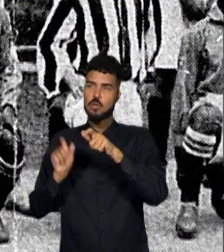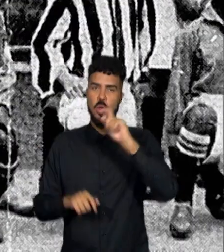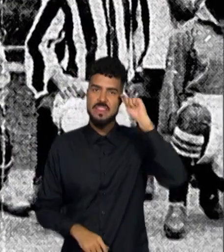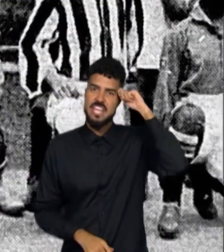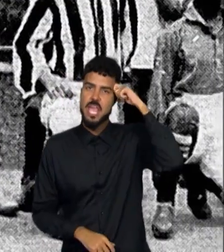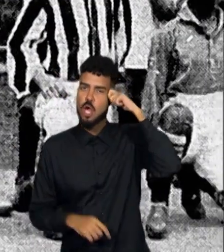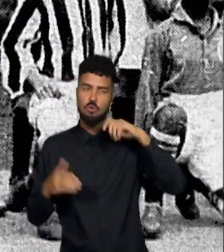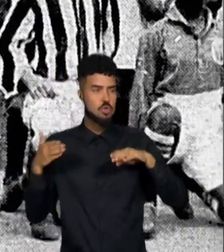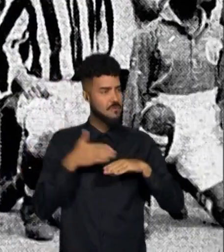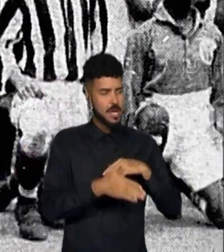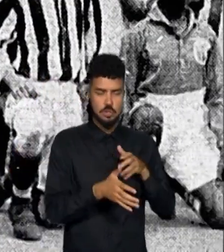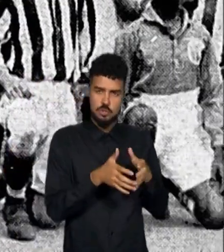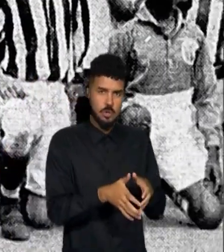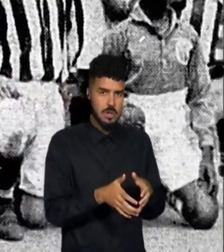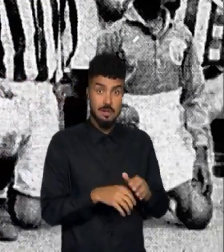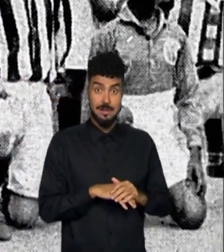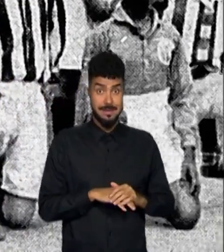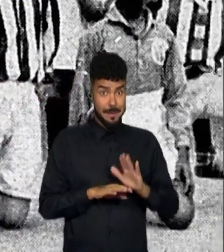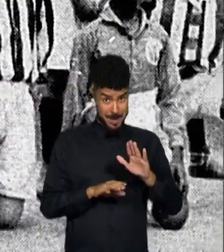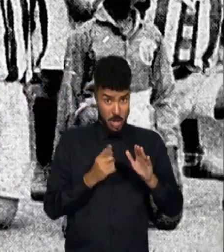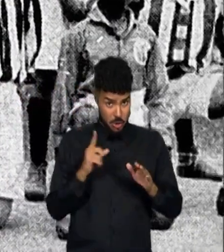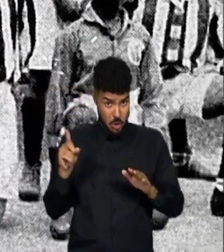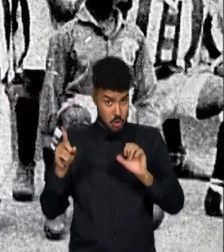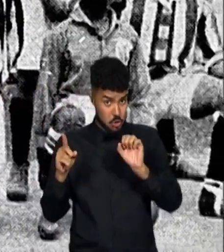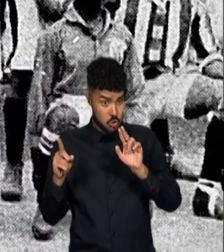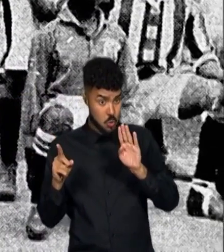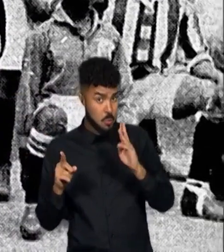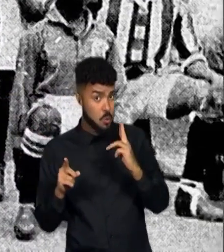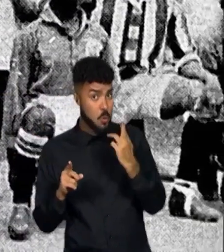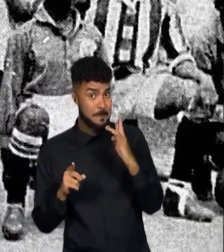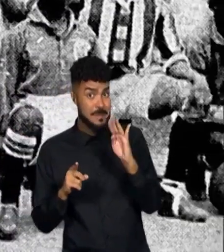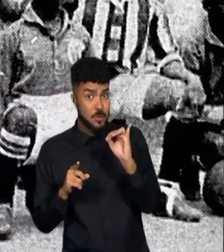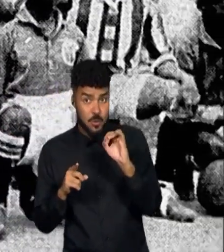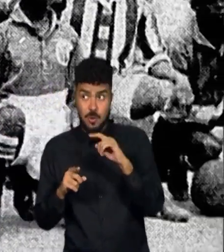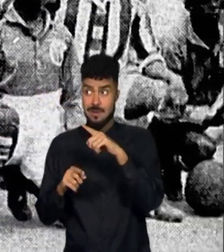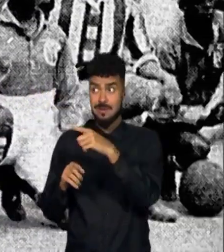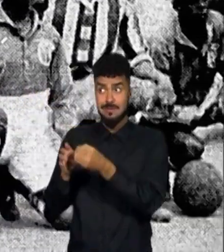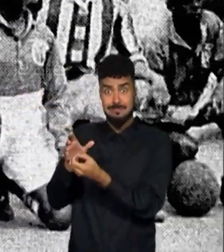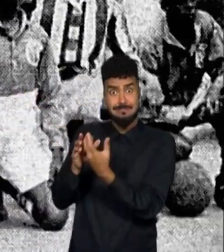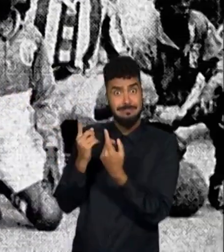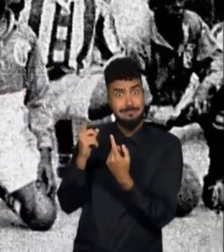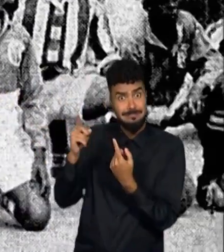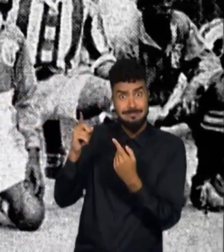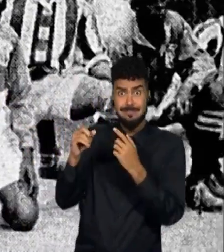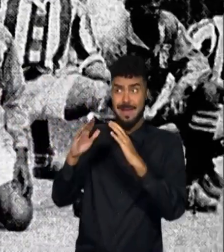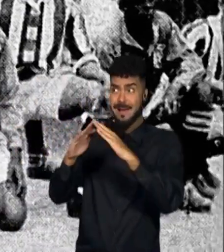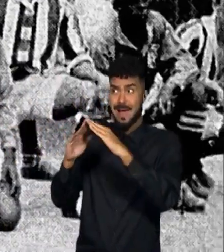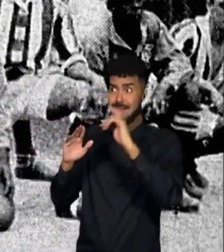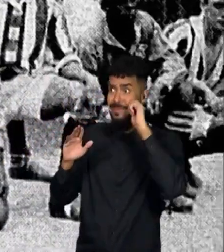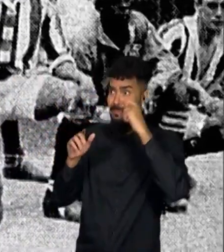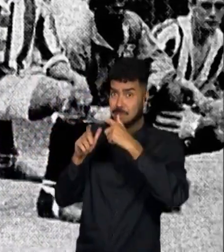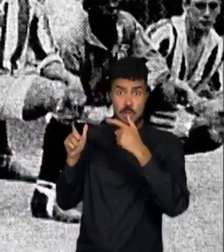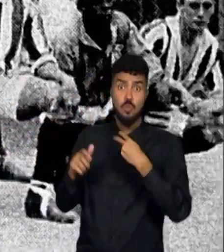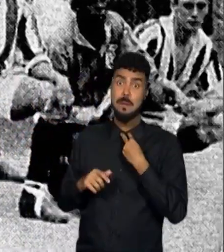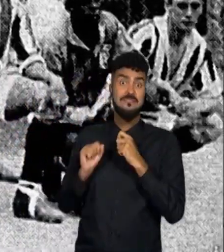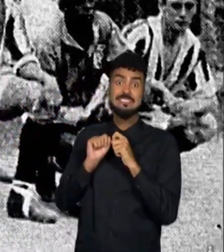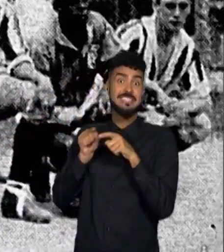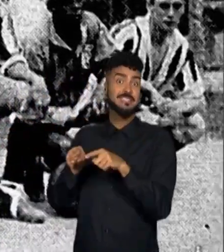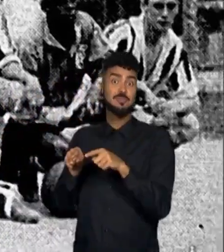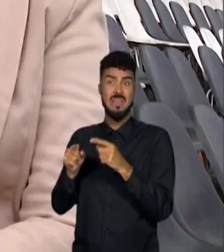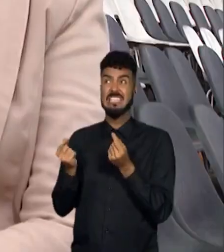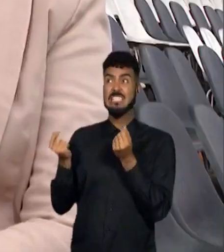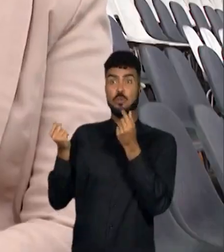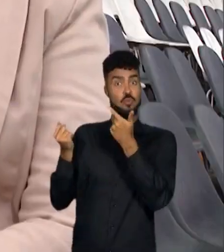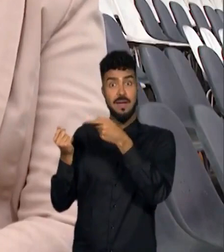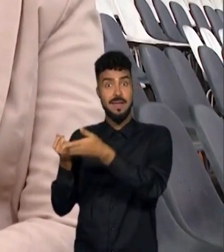negro, subúrbio, pela sua formação, inclusive, não tem como fazer isso e não quer fazer